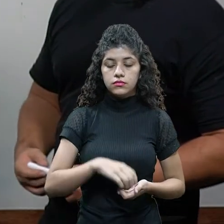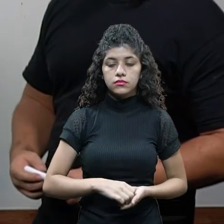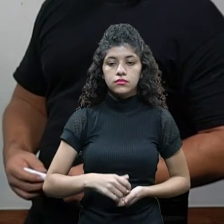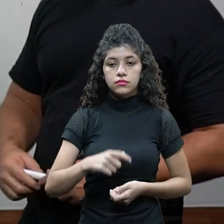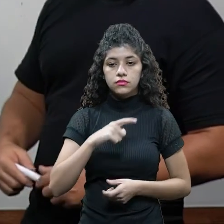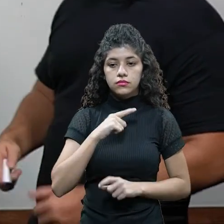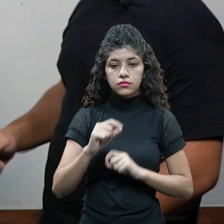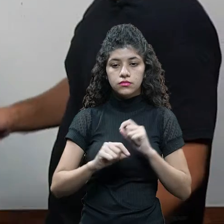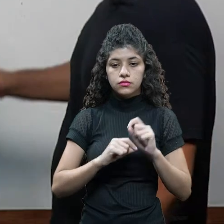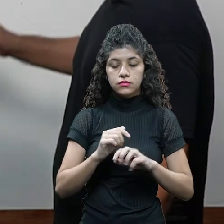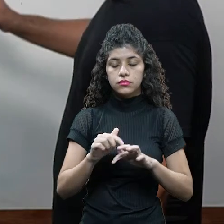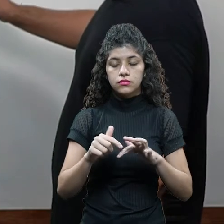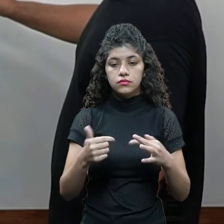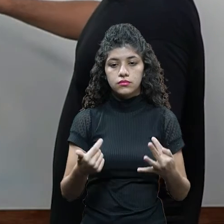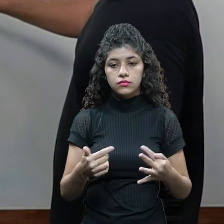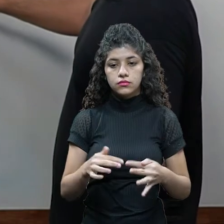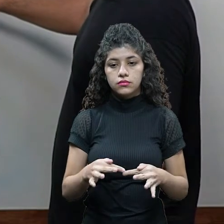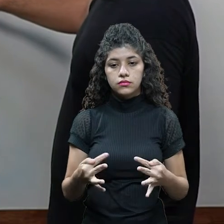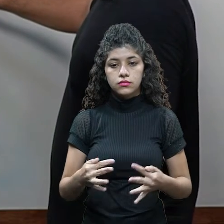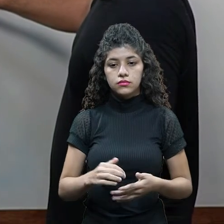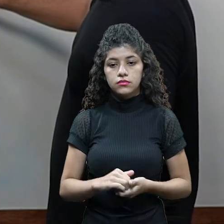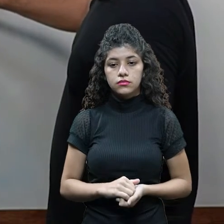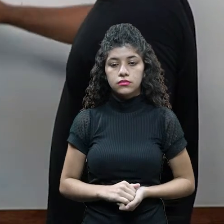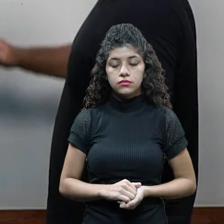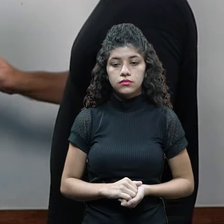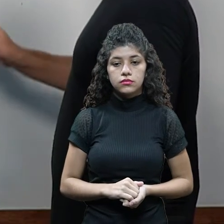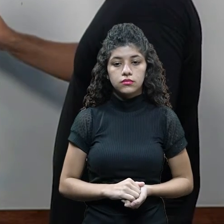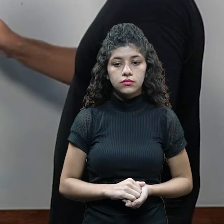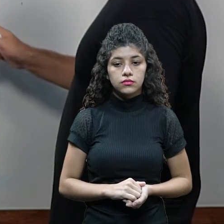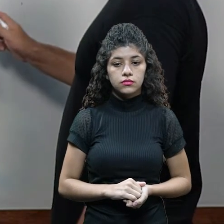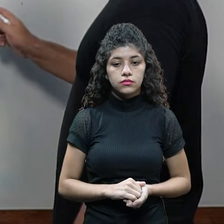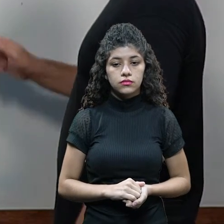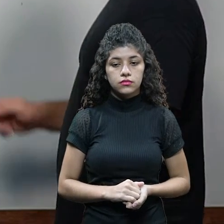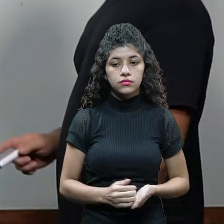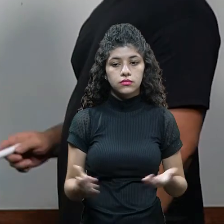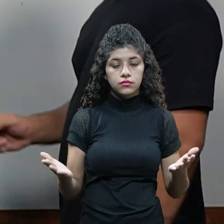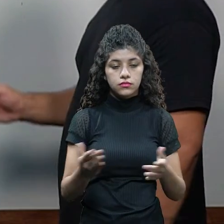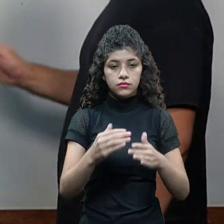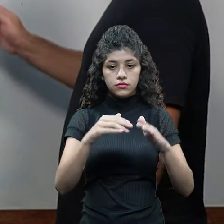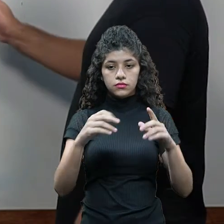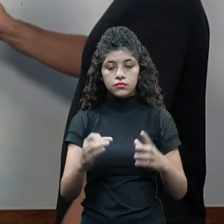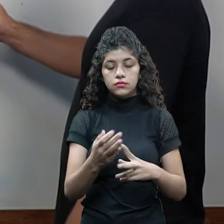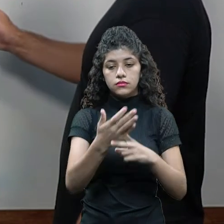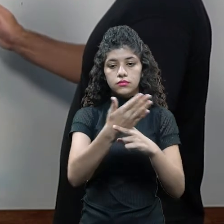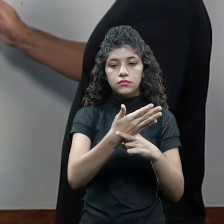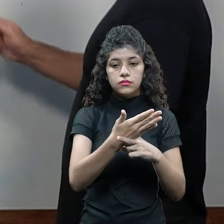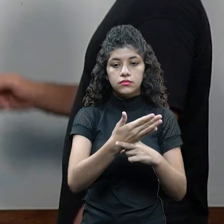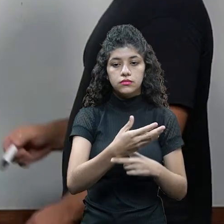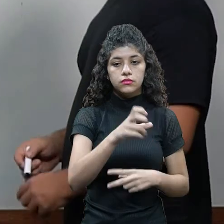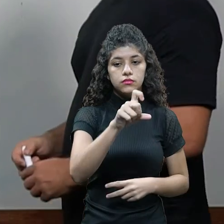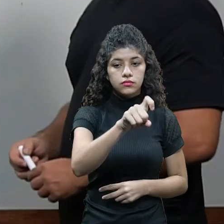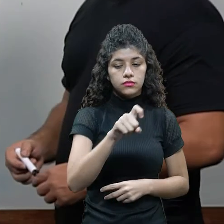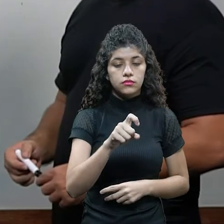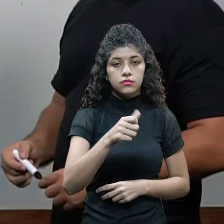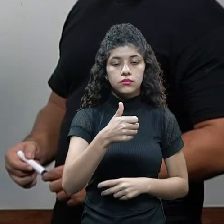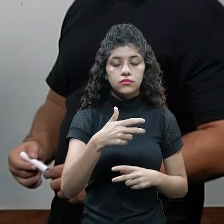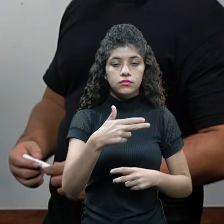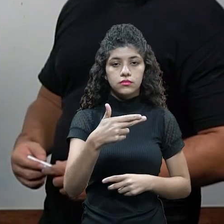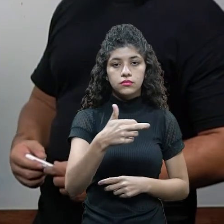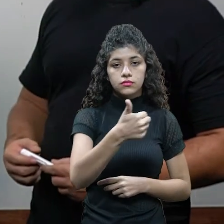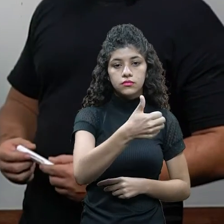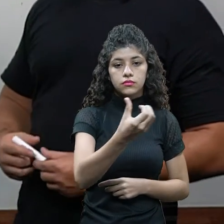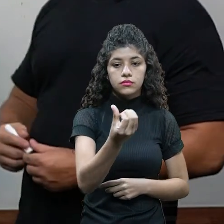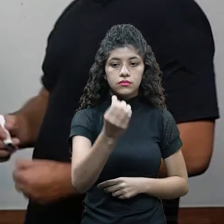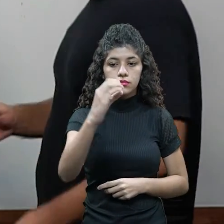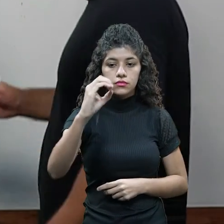gerar uma equação do primeiro grau. O 14 que está multiplicando com o x vai passar dividindo. Então x vai ser igual a 160